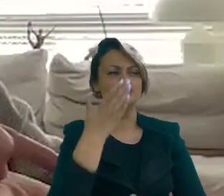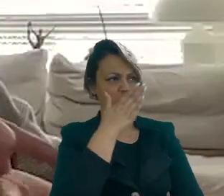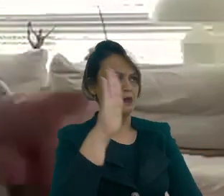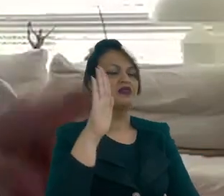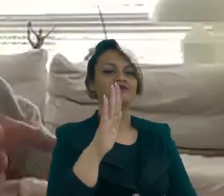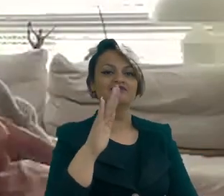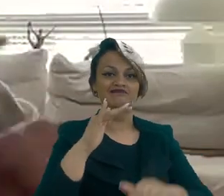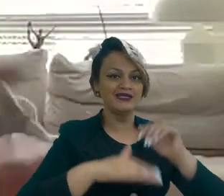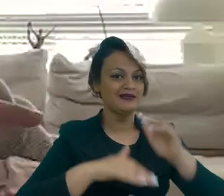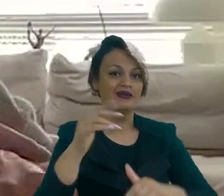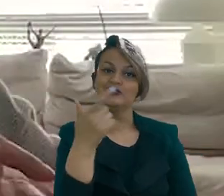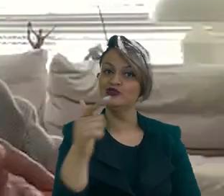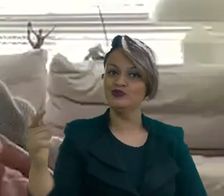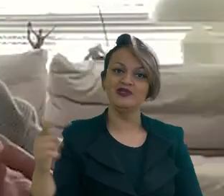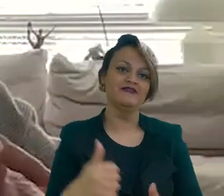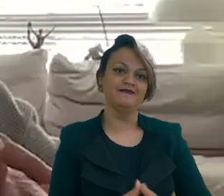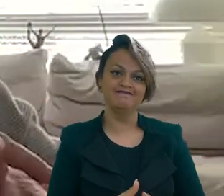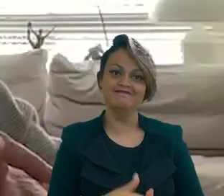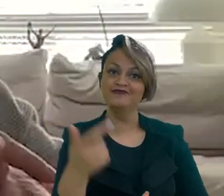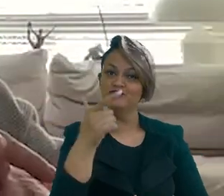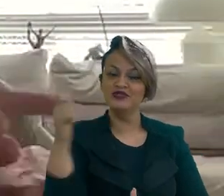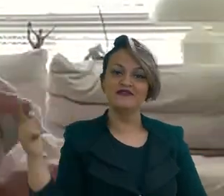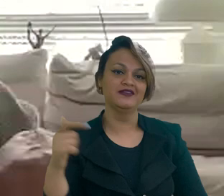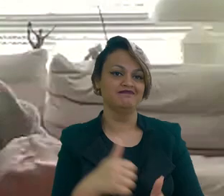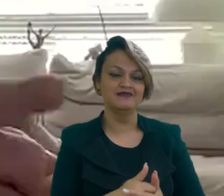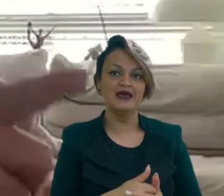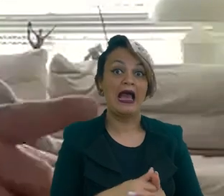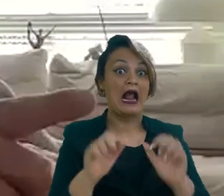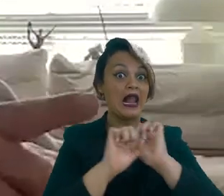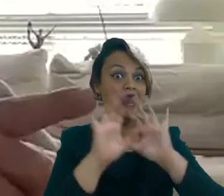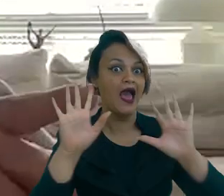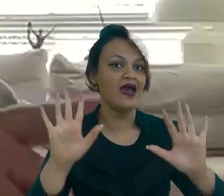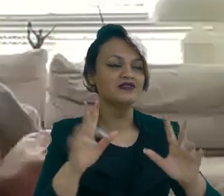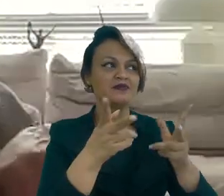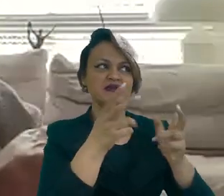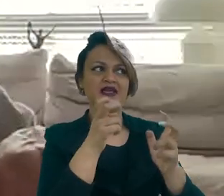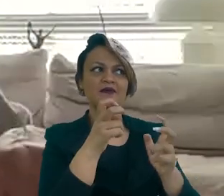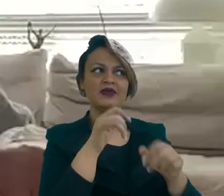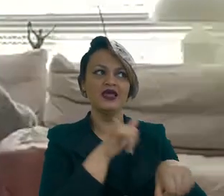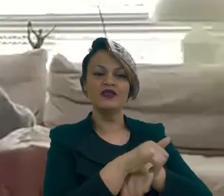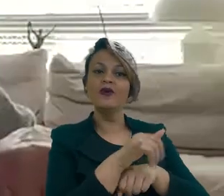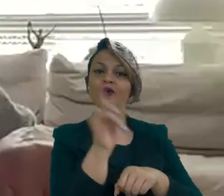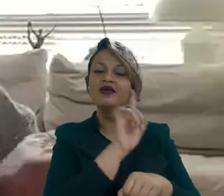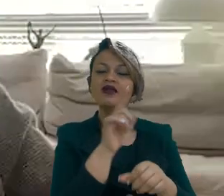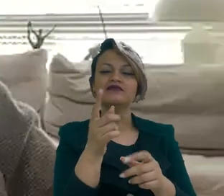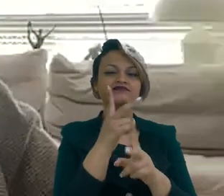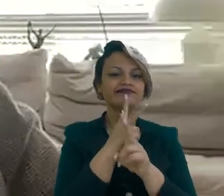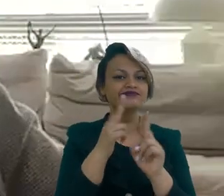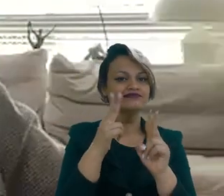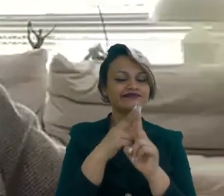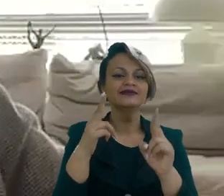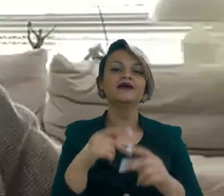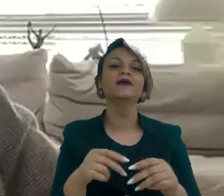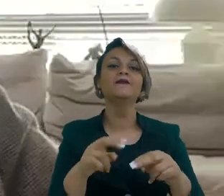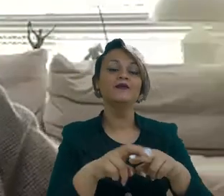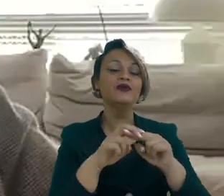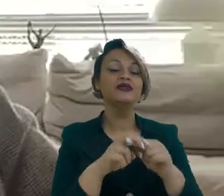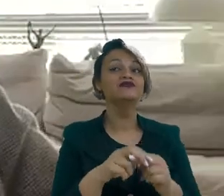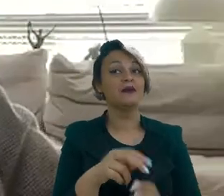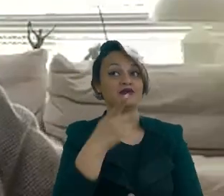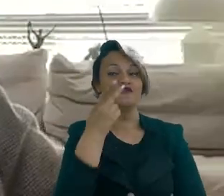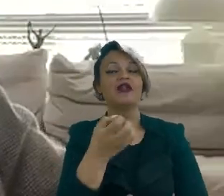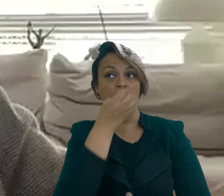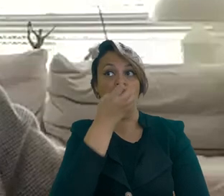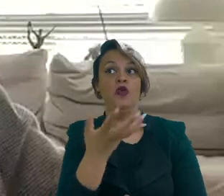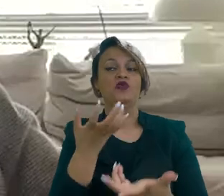Prometemos juramos e não cumprimos não claramente mas sou rateiramente E aí se aplica o princípio